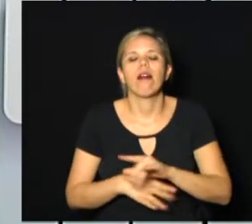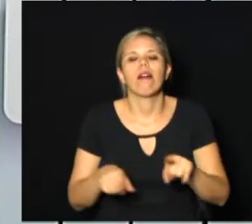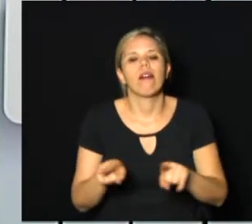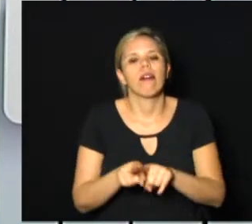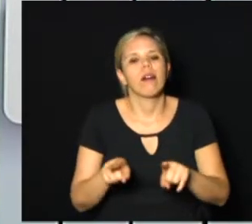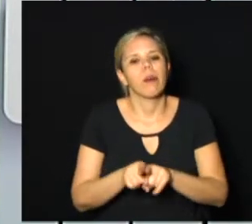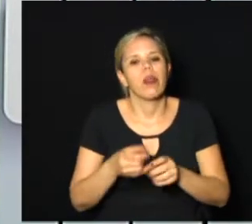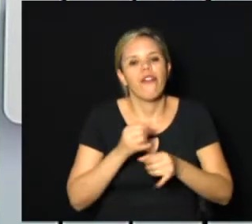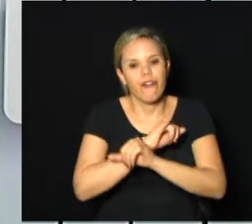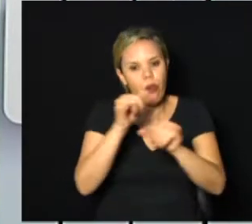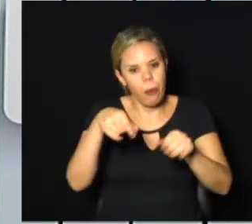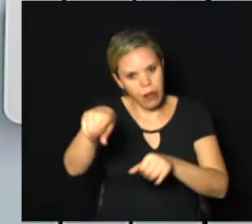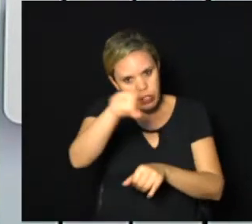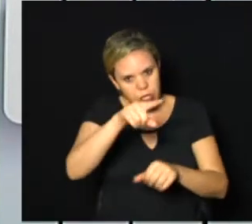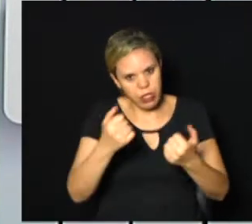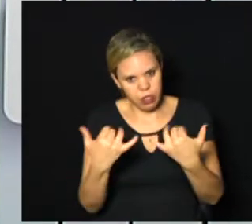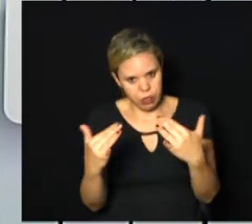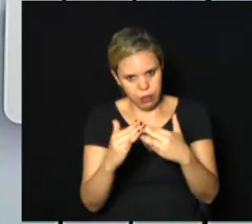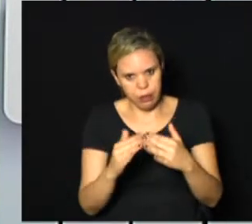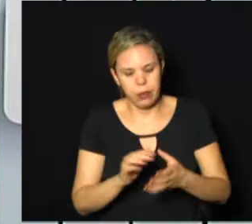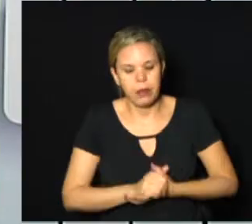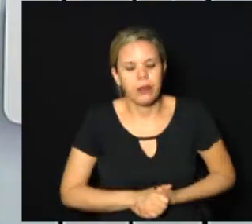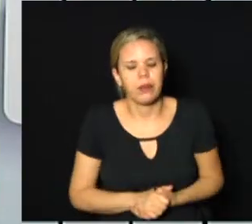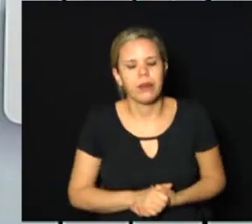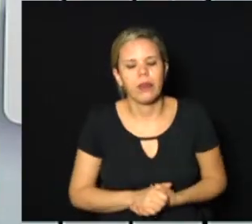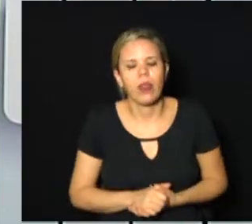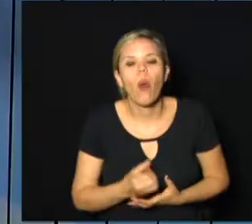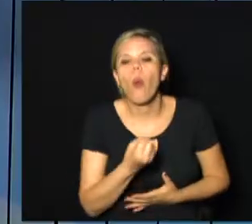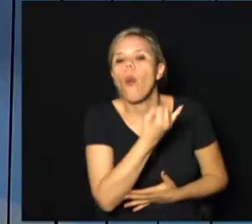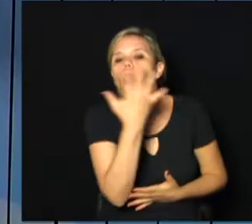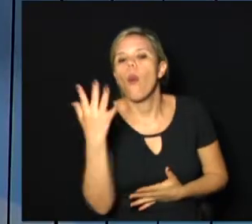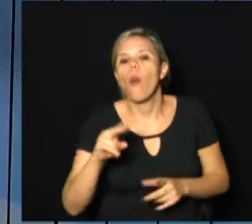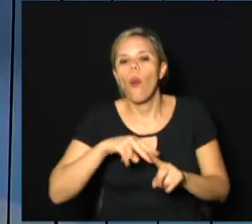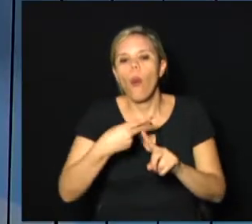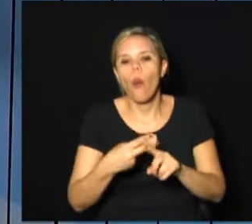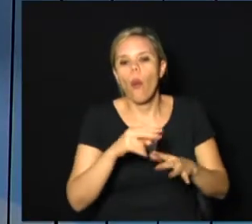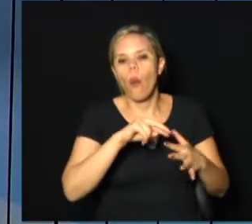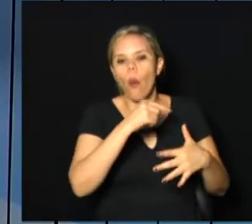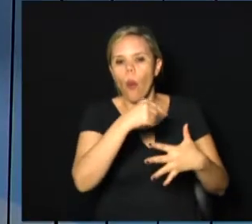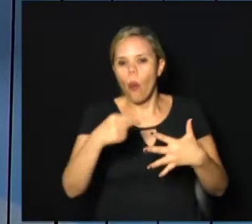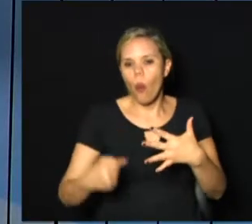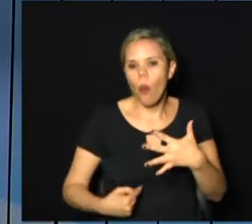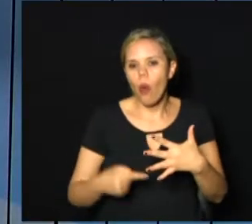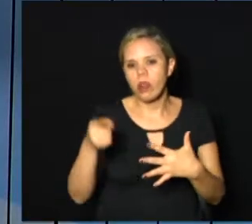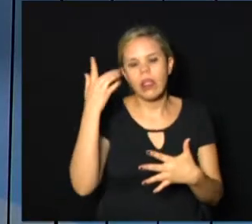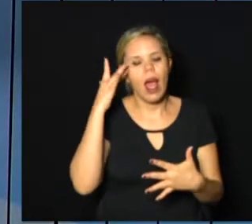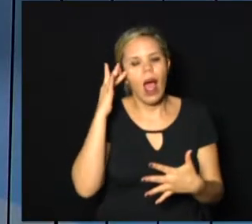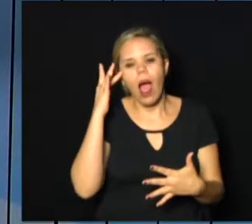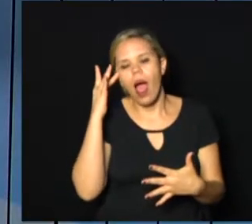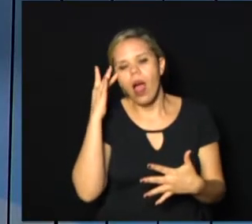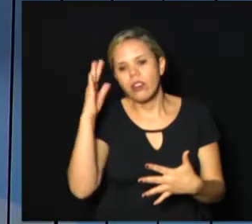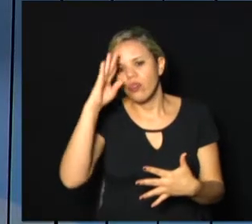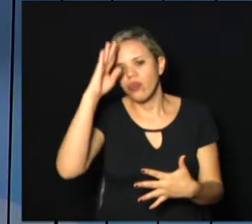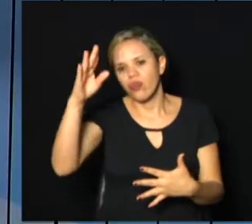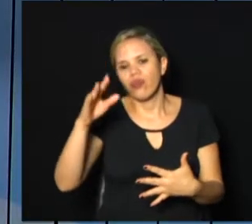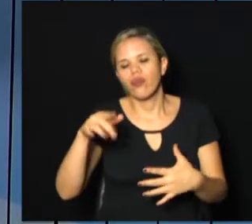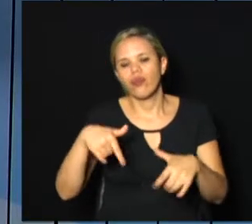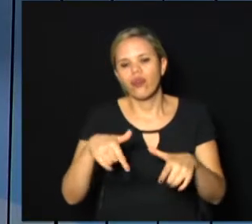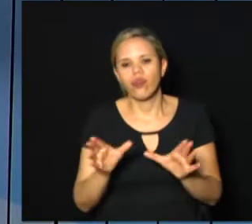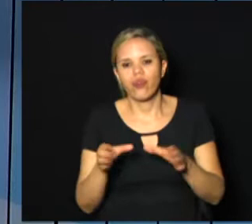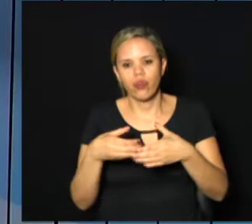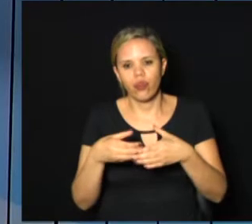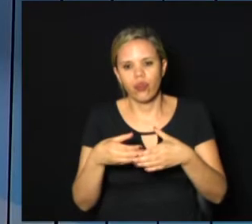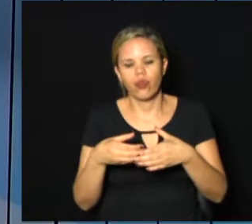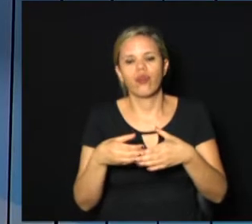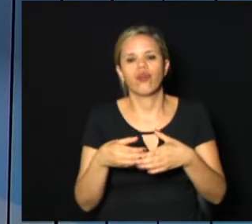também informar você que está aí de casa. Vereador, quais medidas o senhor destaca que fora realizada pela Comissão de